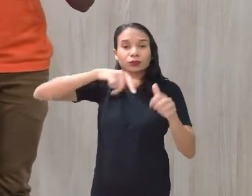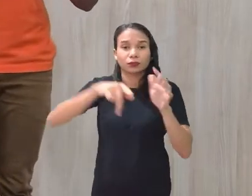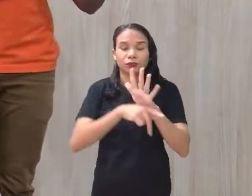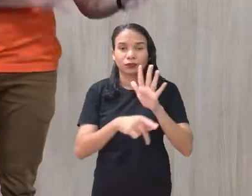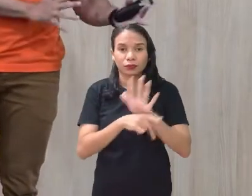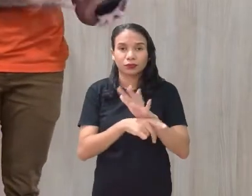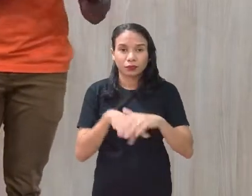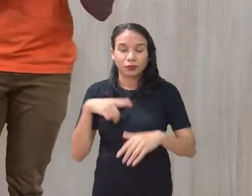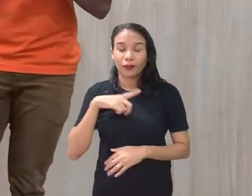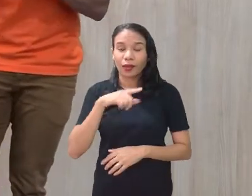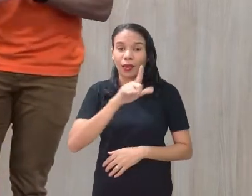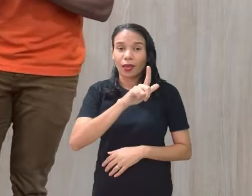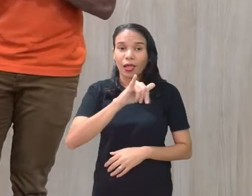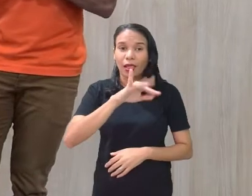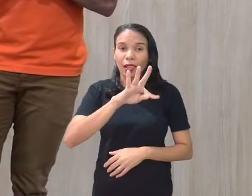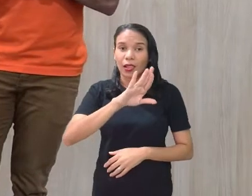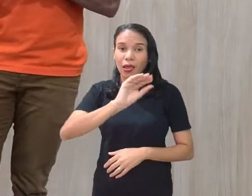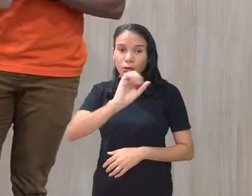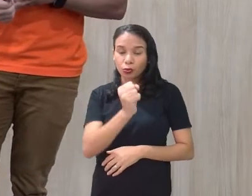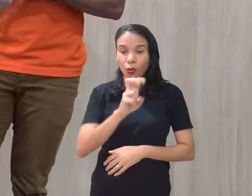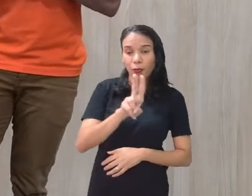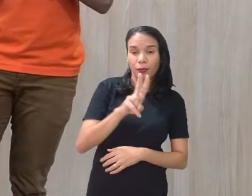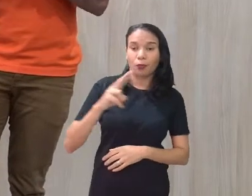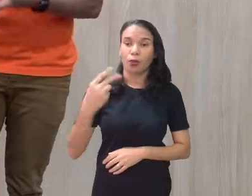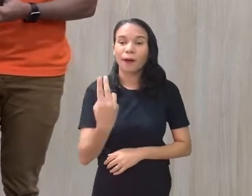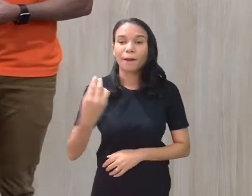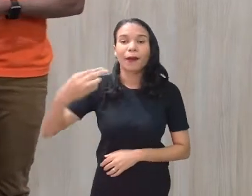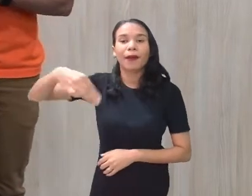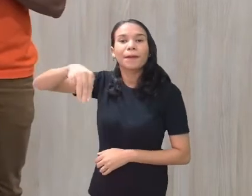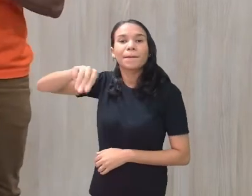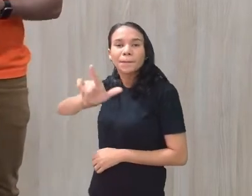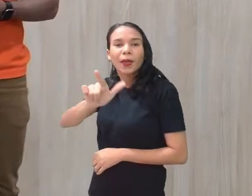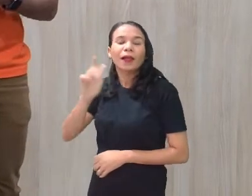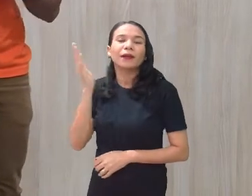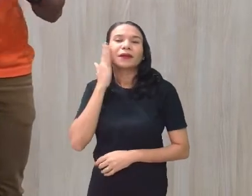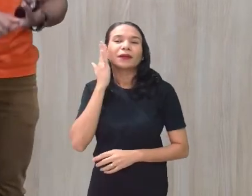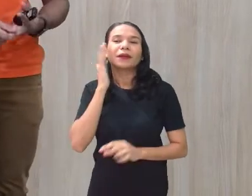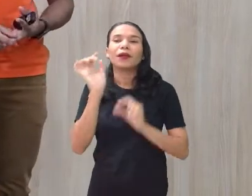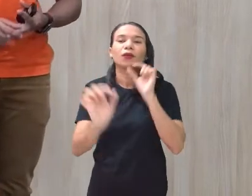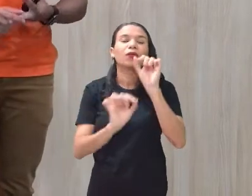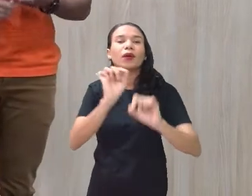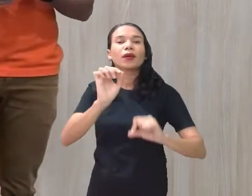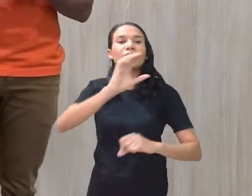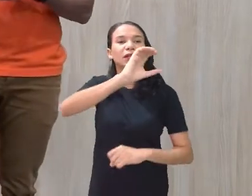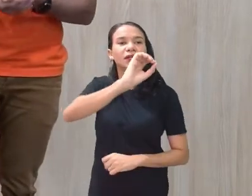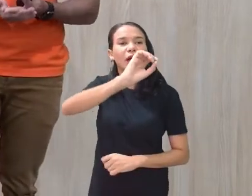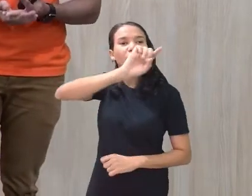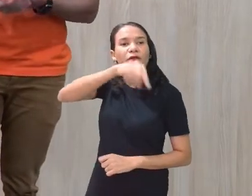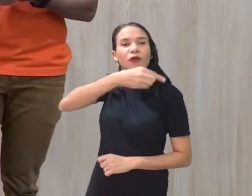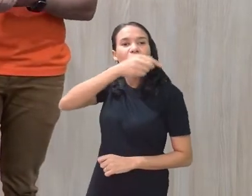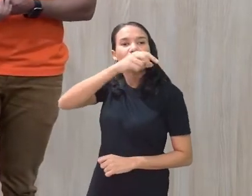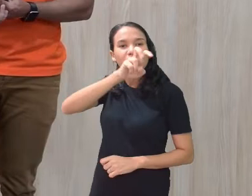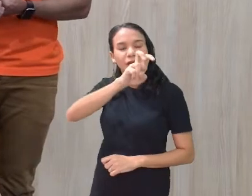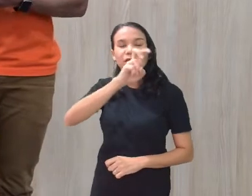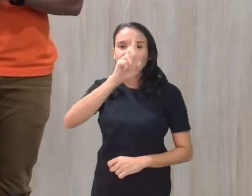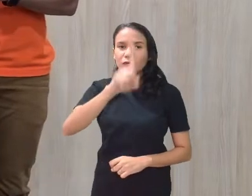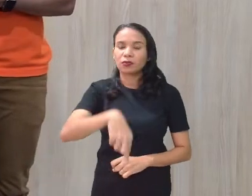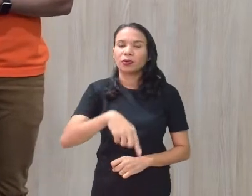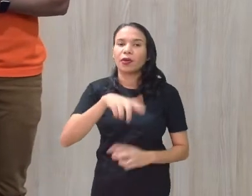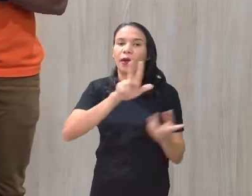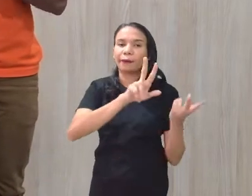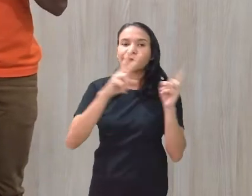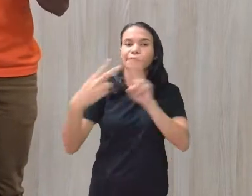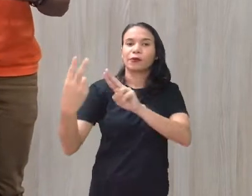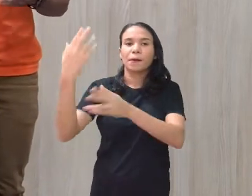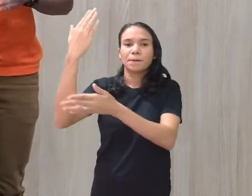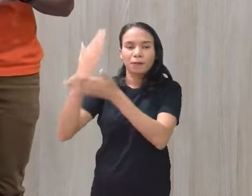unidade de litros para ml, certo? Você entende que esse 0,5, que é a parte decimal, corresponde